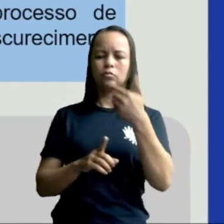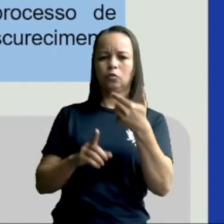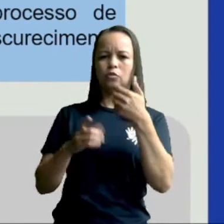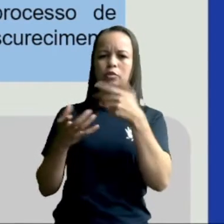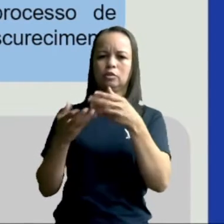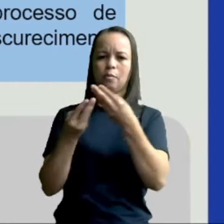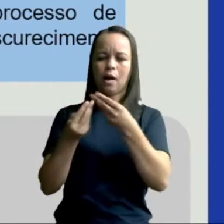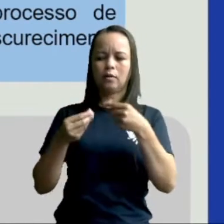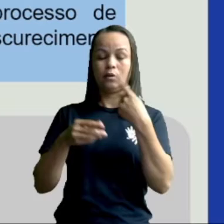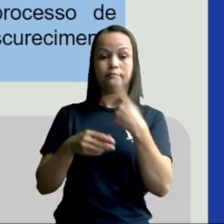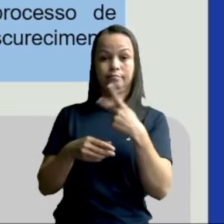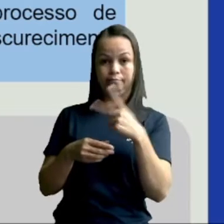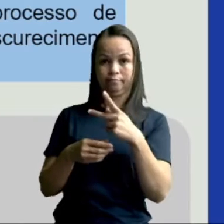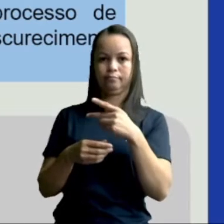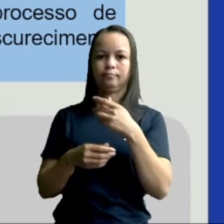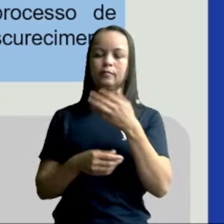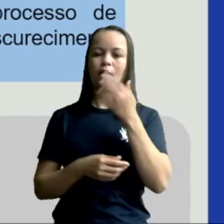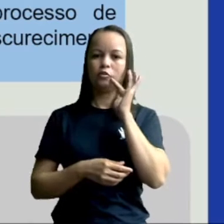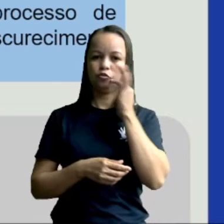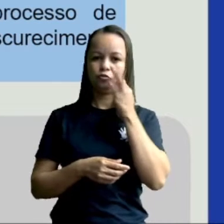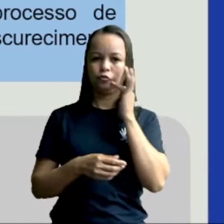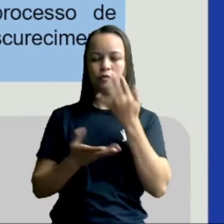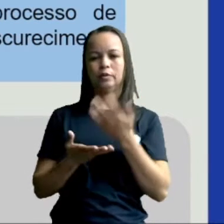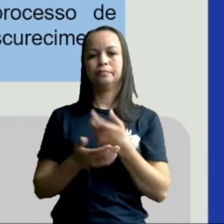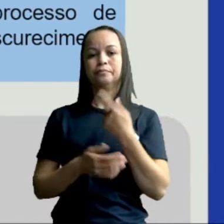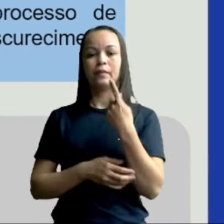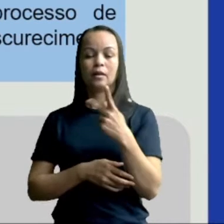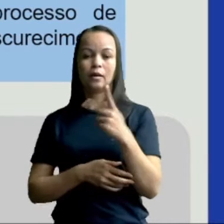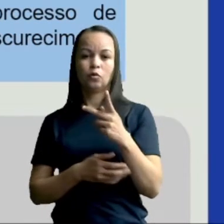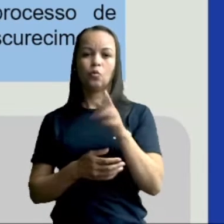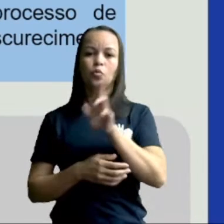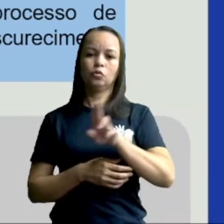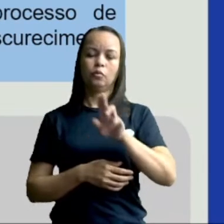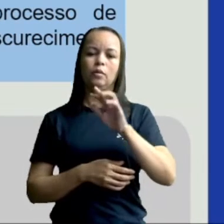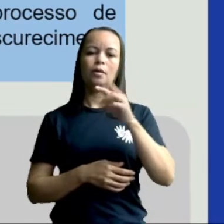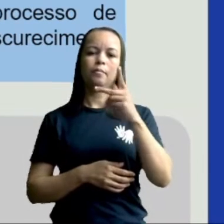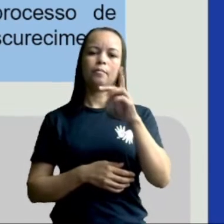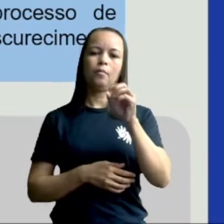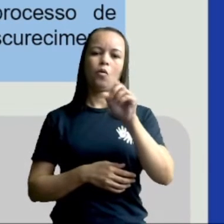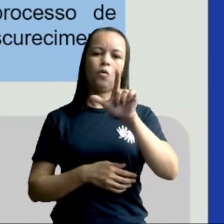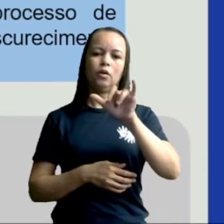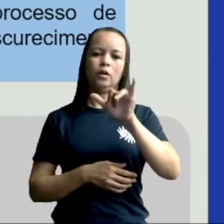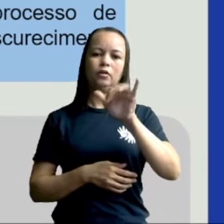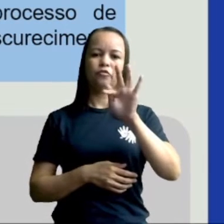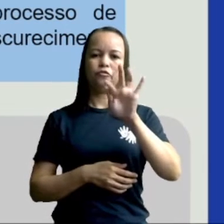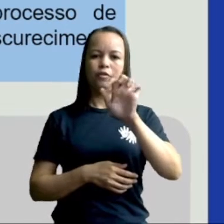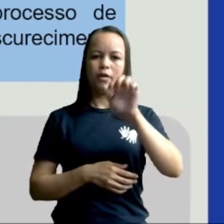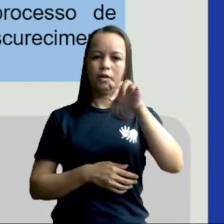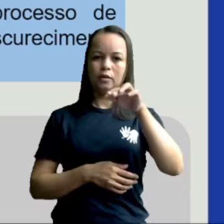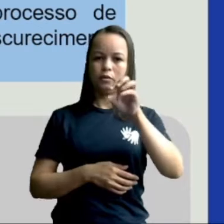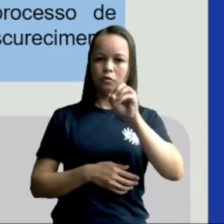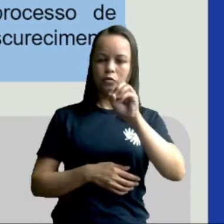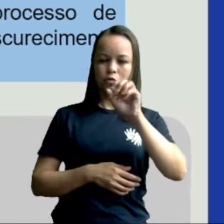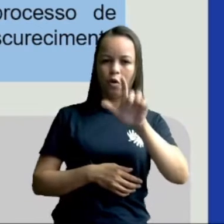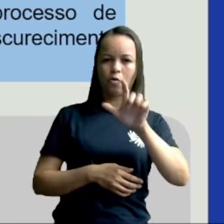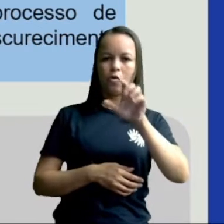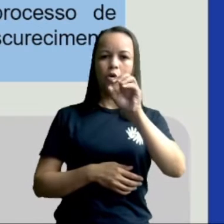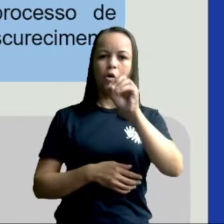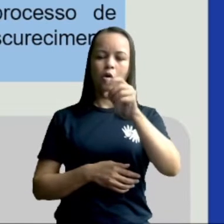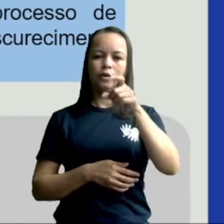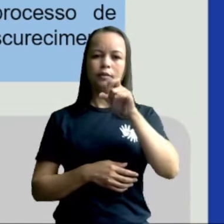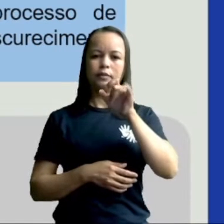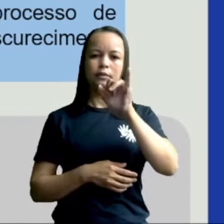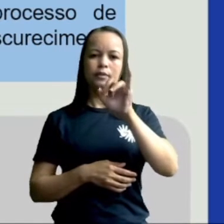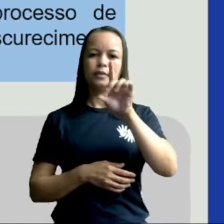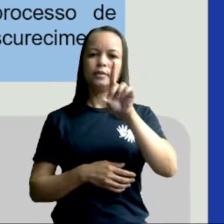presentes nessas frutas. O nome dessa enzima é polifenol oxidase. Esse processo de